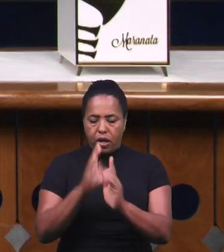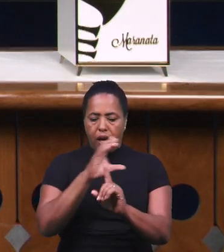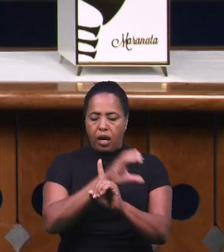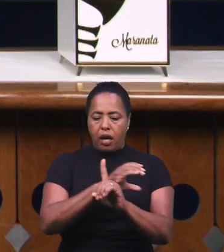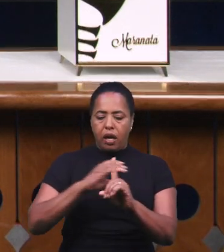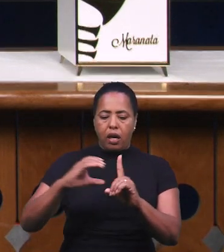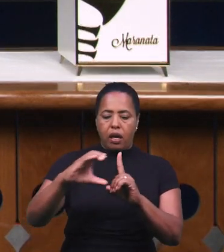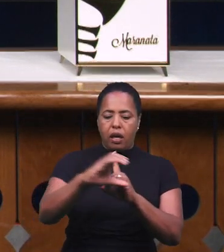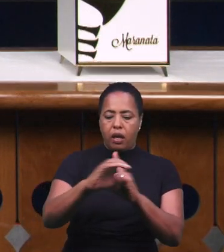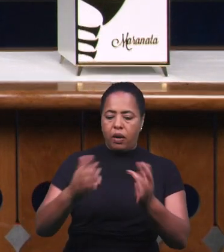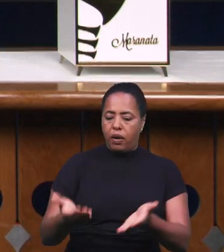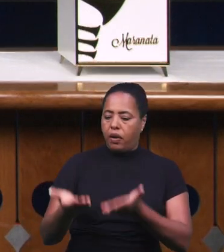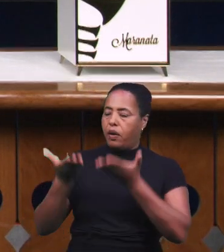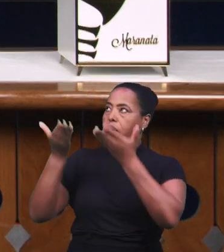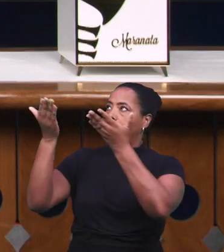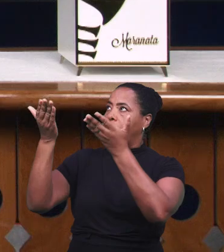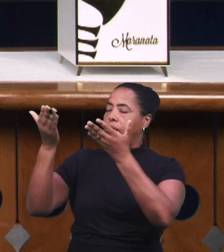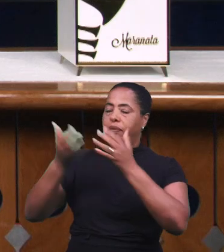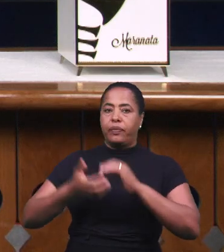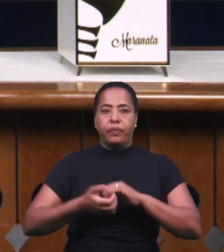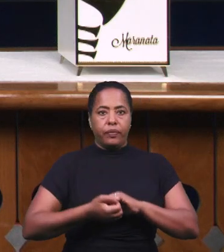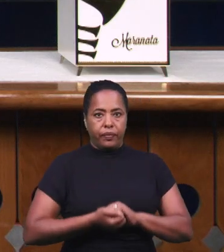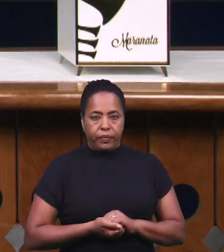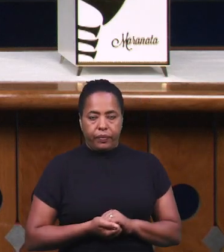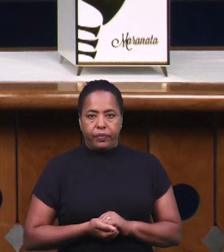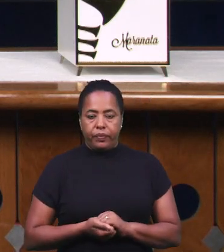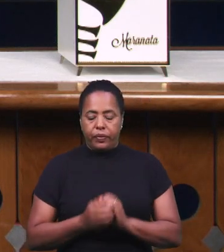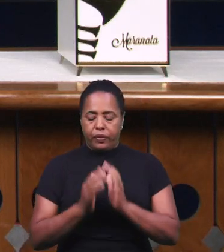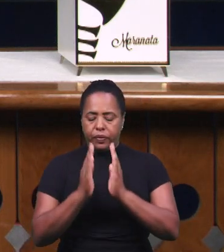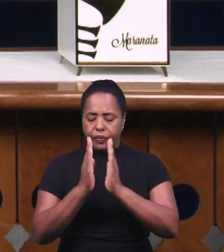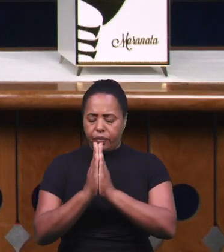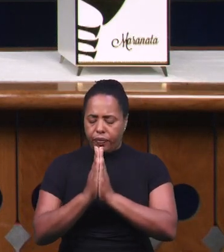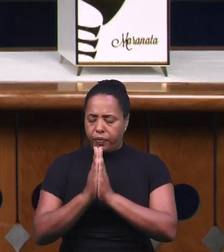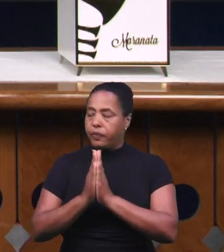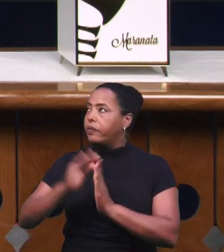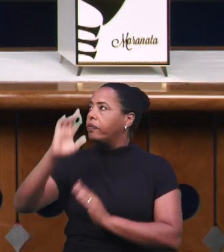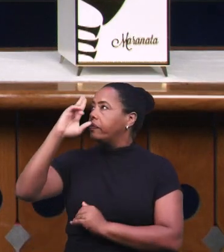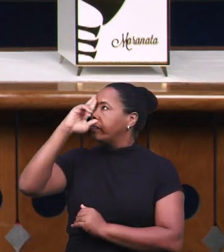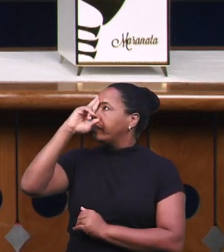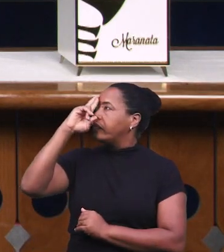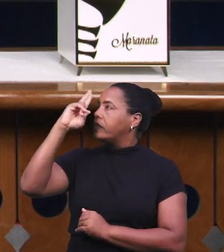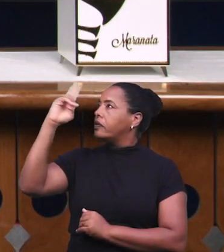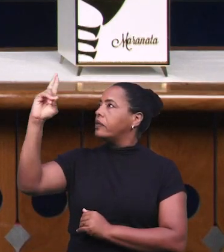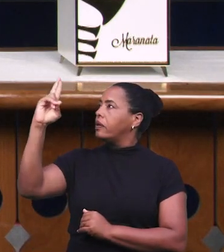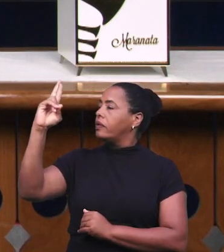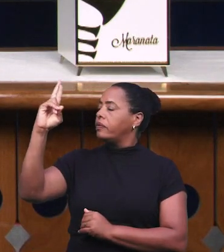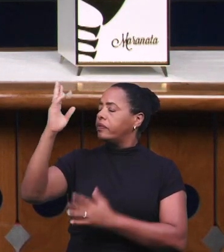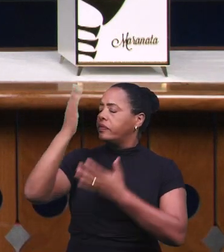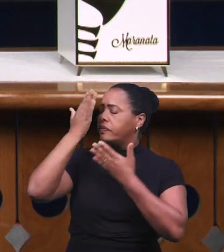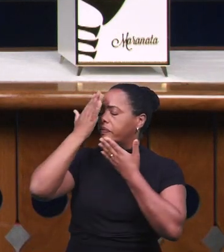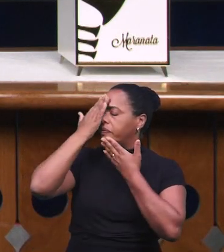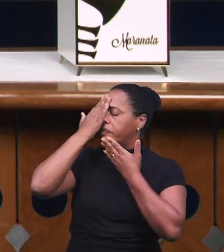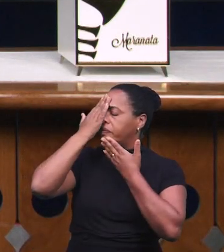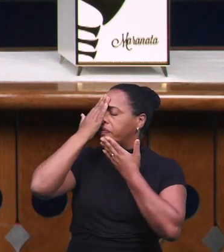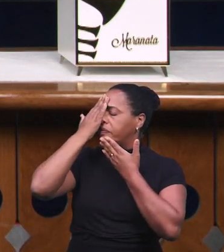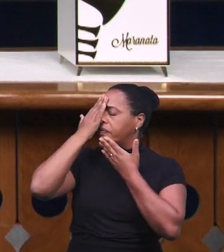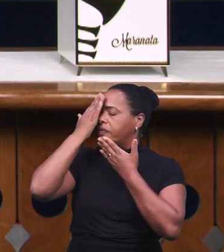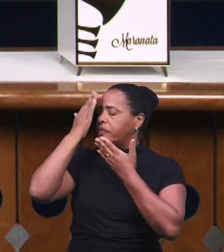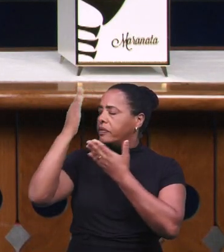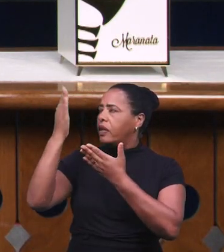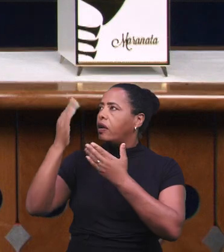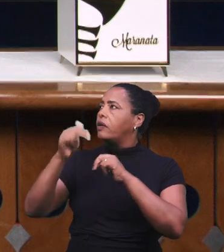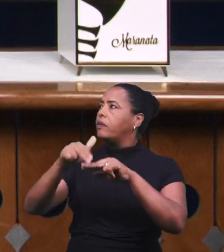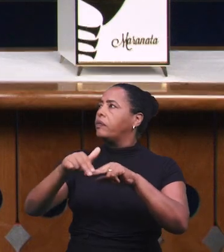este culto de adoração ao Senhor. Oramos a Ti, Senhor, Te bendizemos,